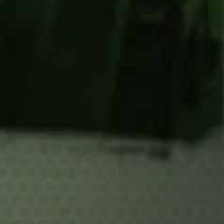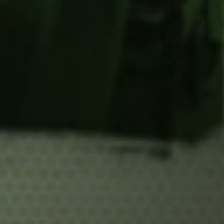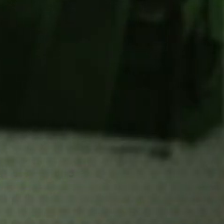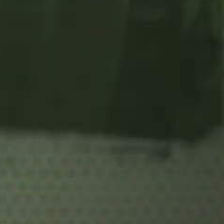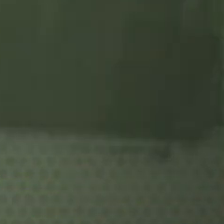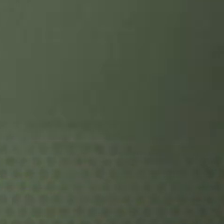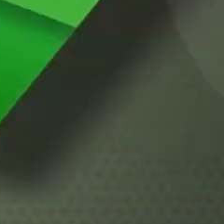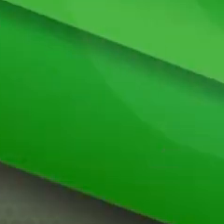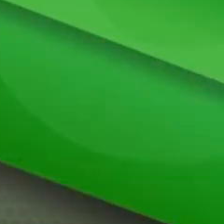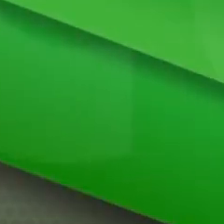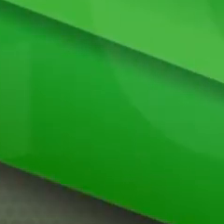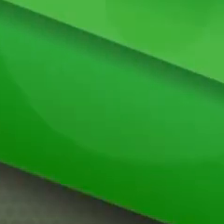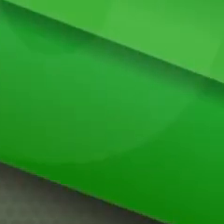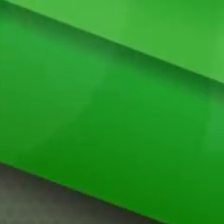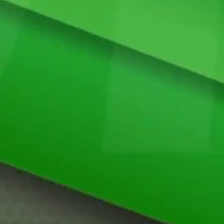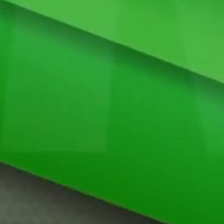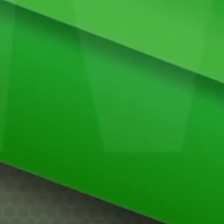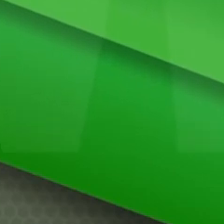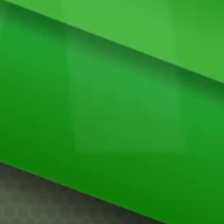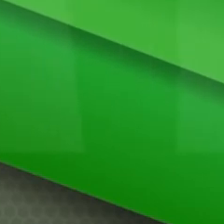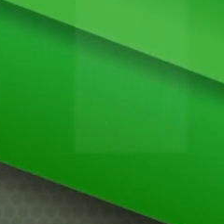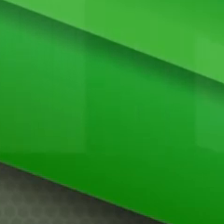E aí